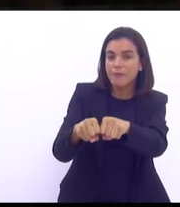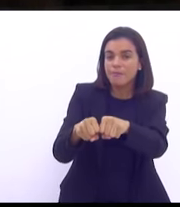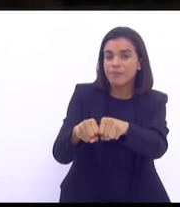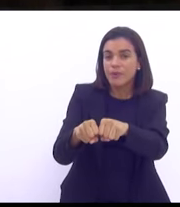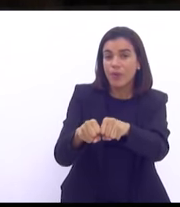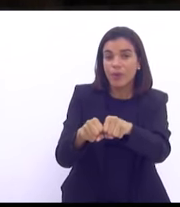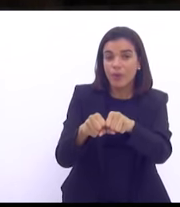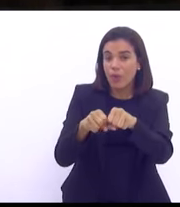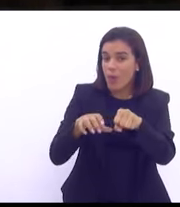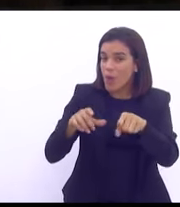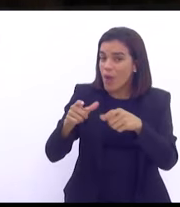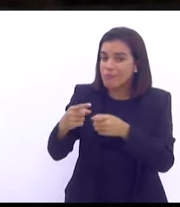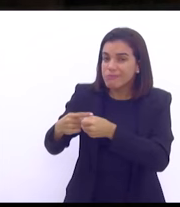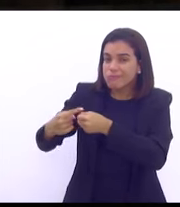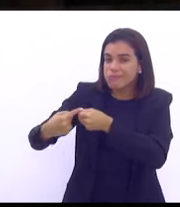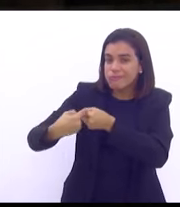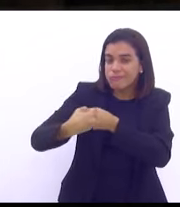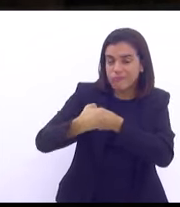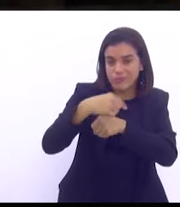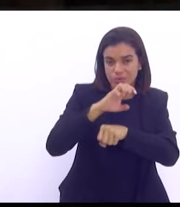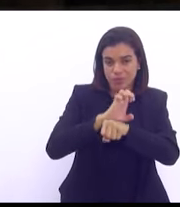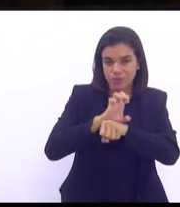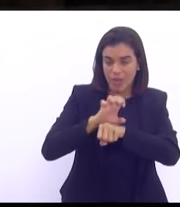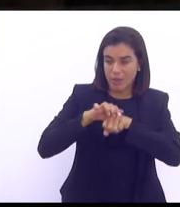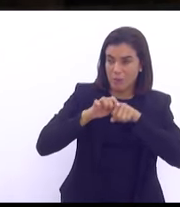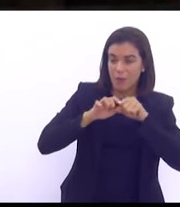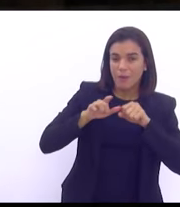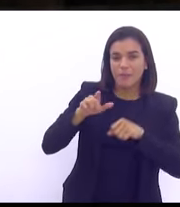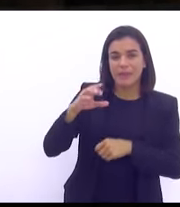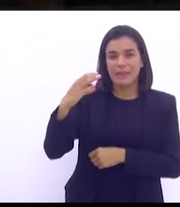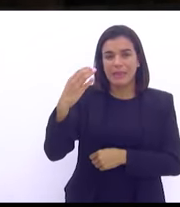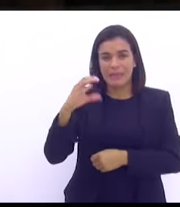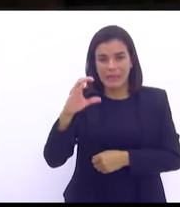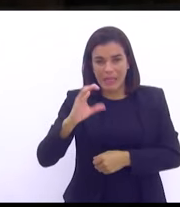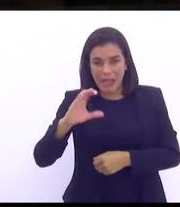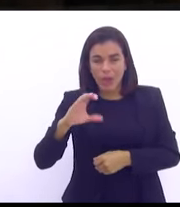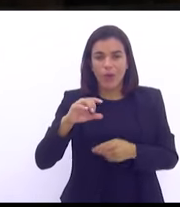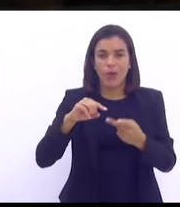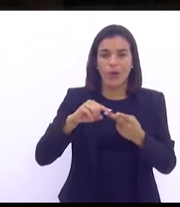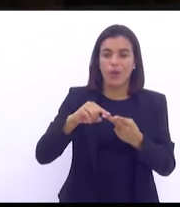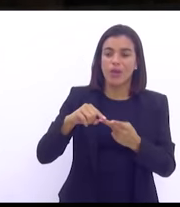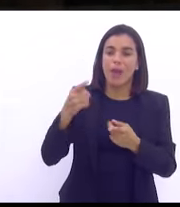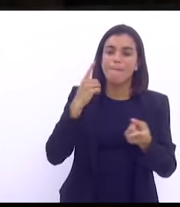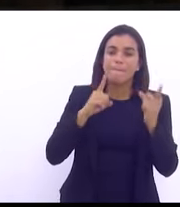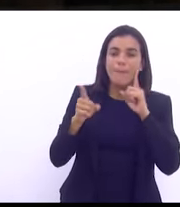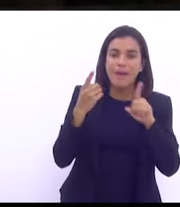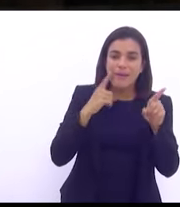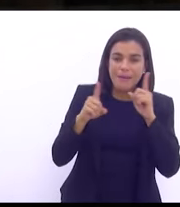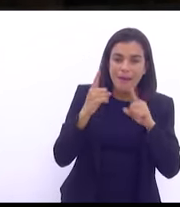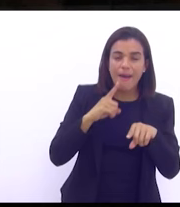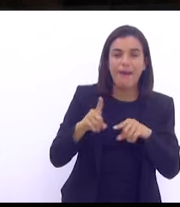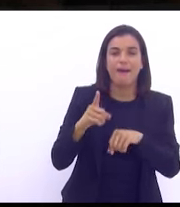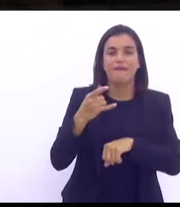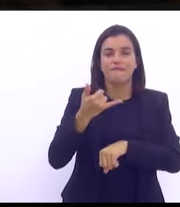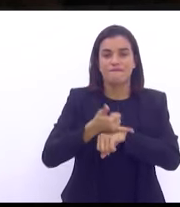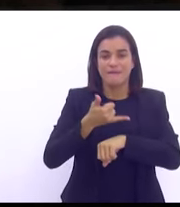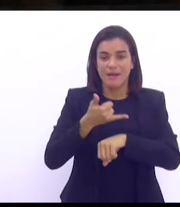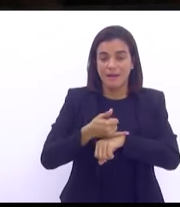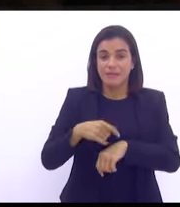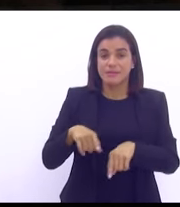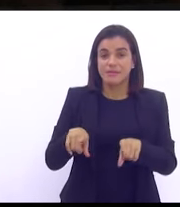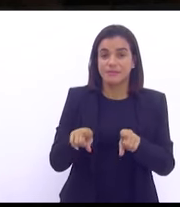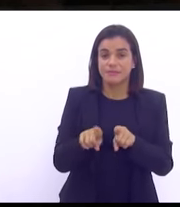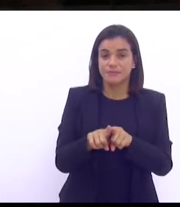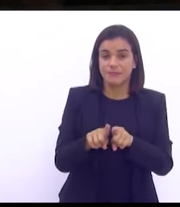quase todos os municípios do nosso estado. Niterói, Maricá, Valença, Ilha